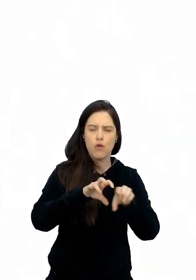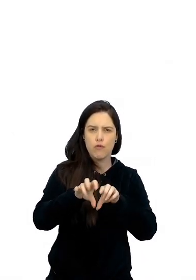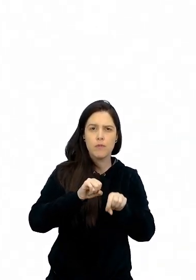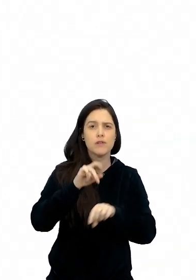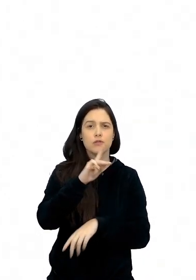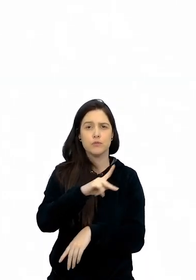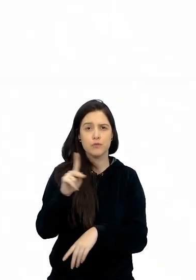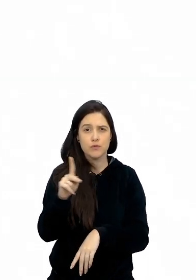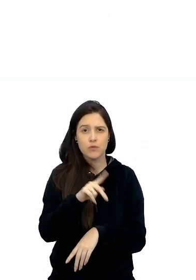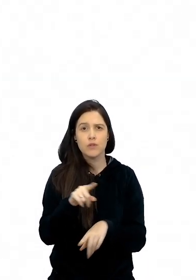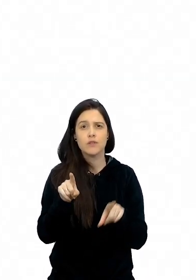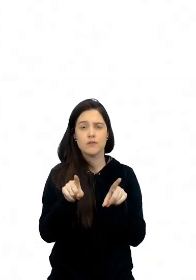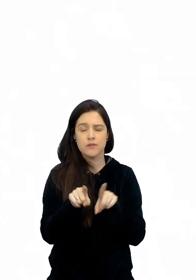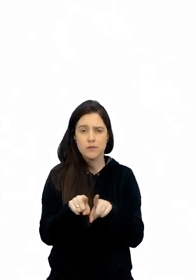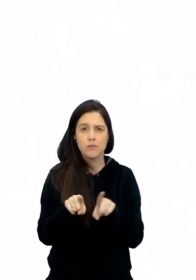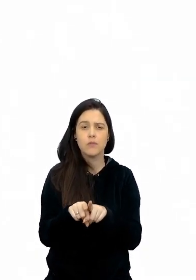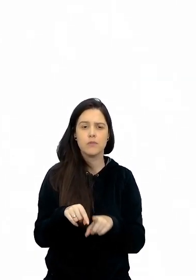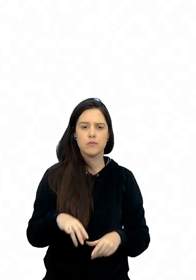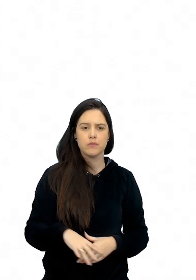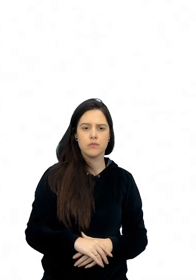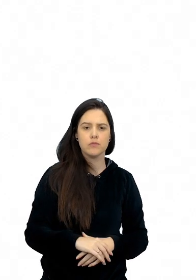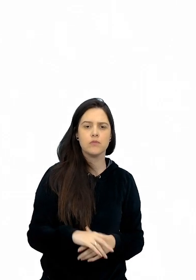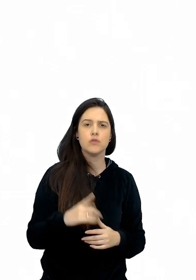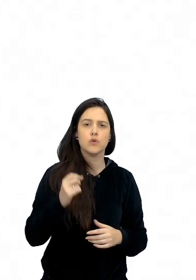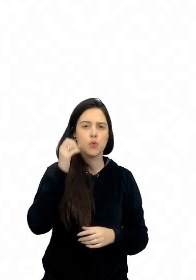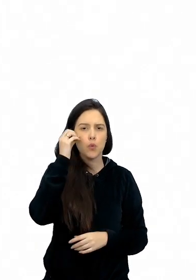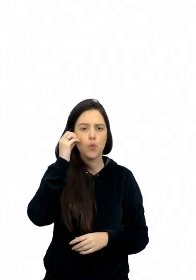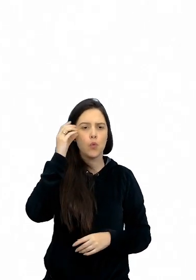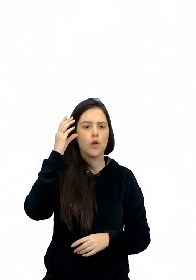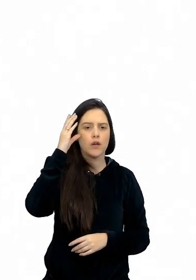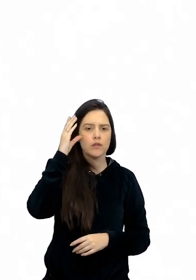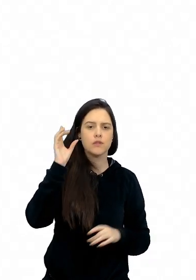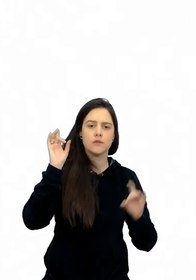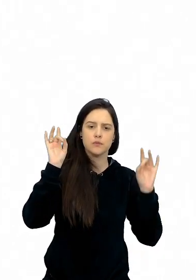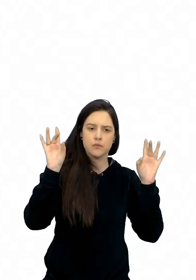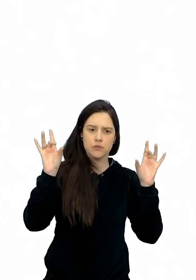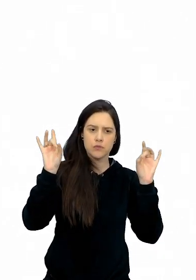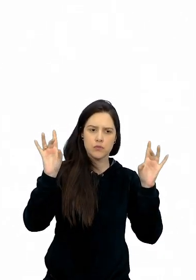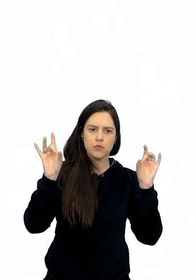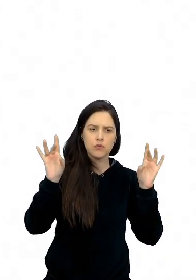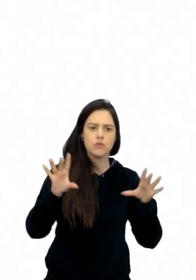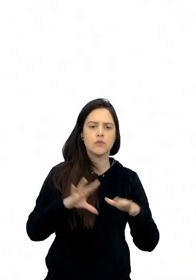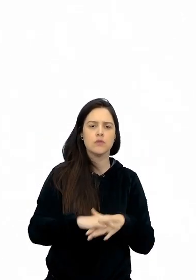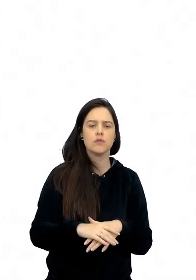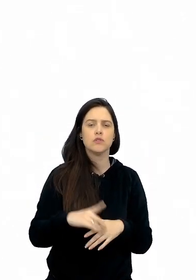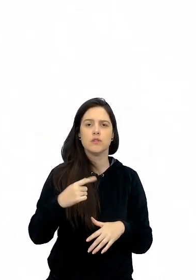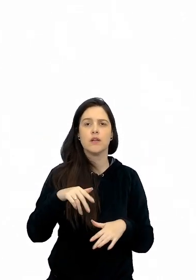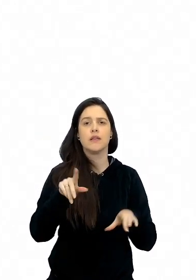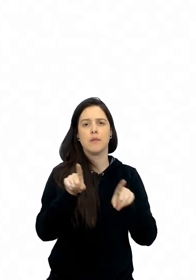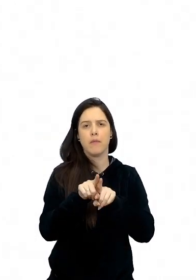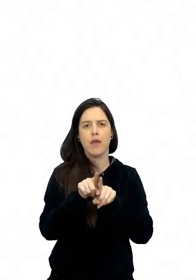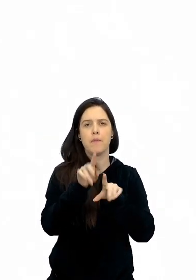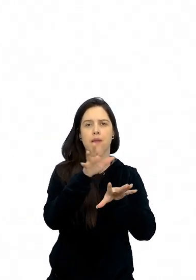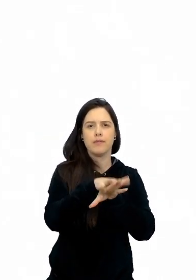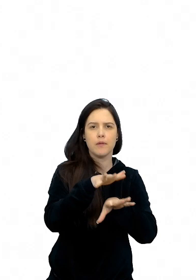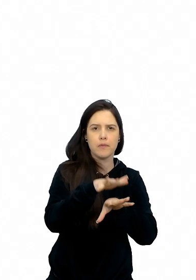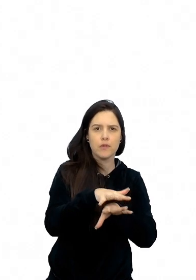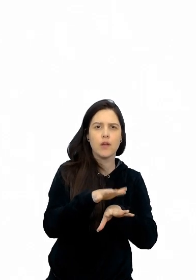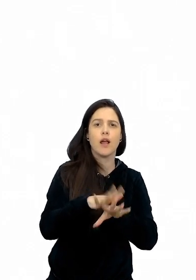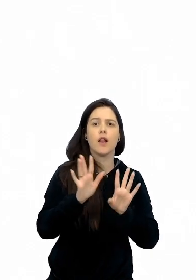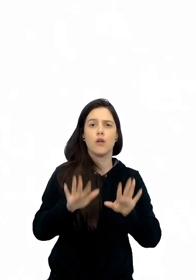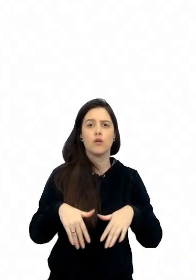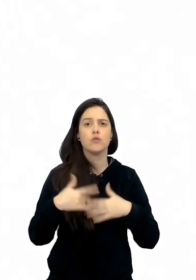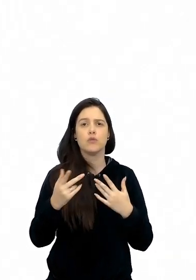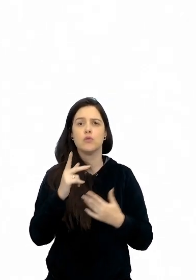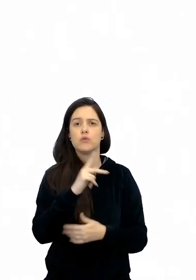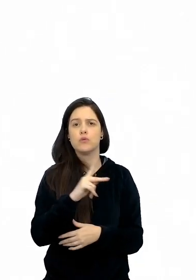professores, mas quem direcionou isso para o conhecimento especializado do professor de matemática, né, foi a Débora Boll e